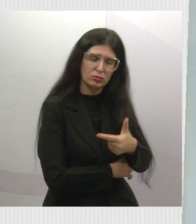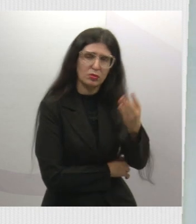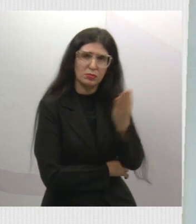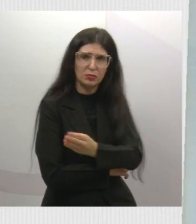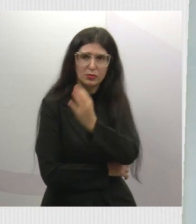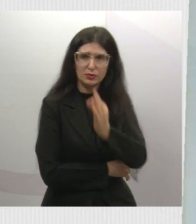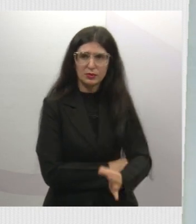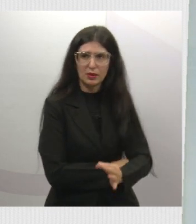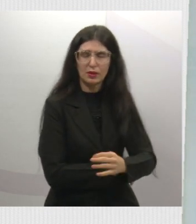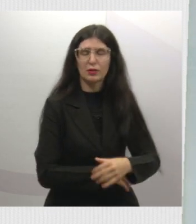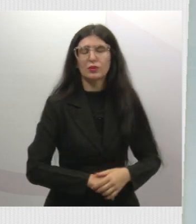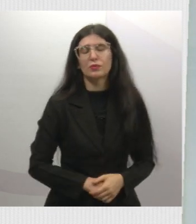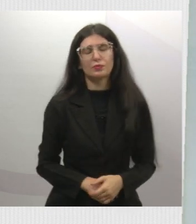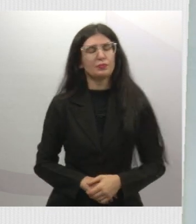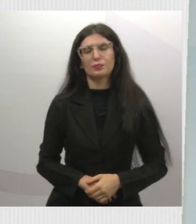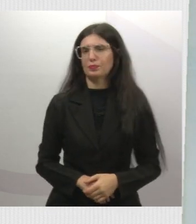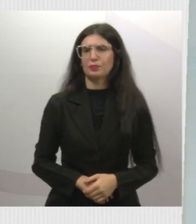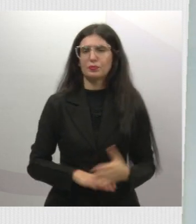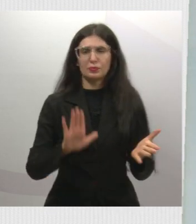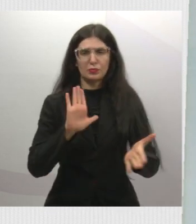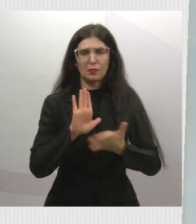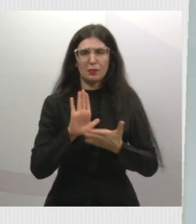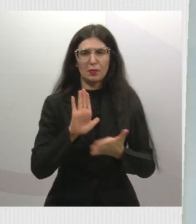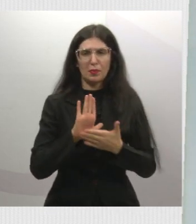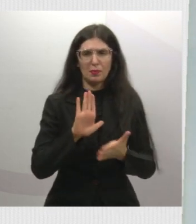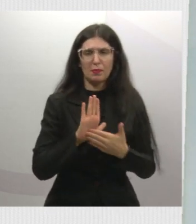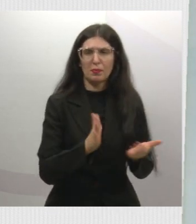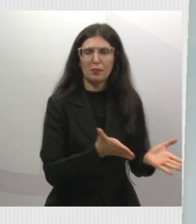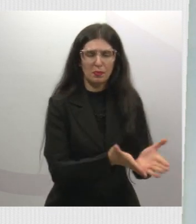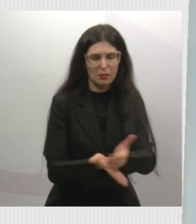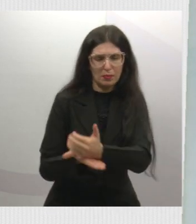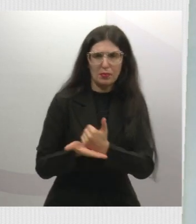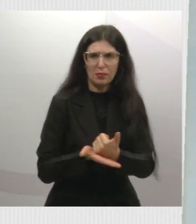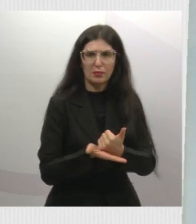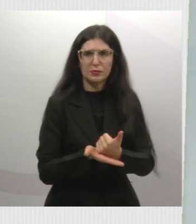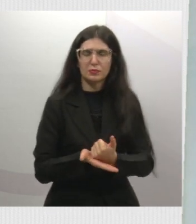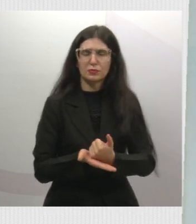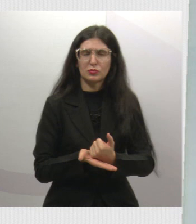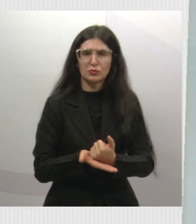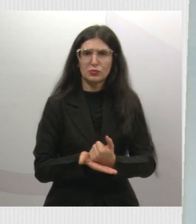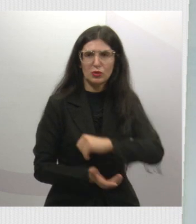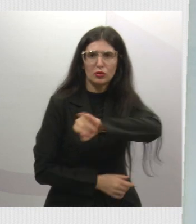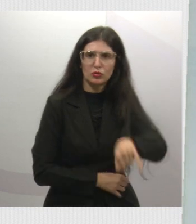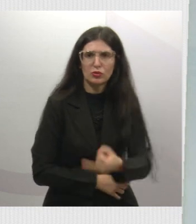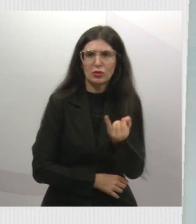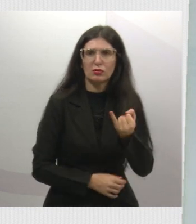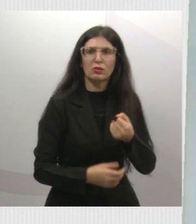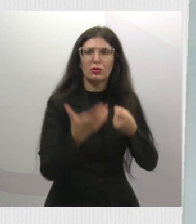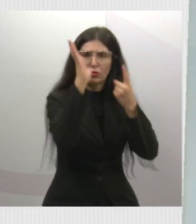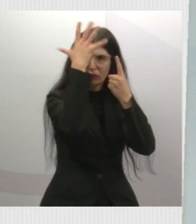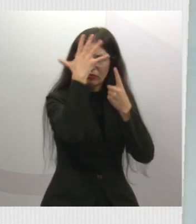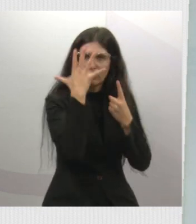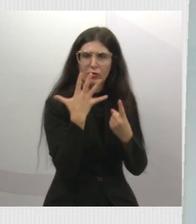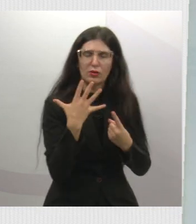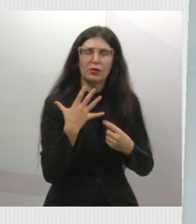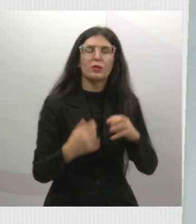34,82% do que estava previsto em orçamento neste primeiro quadrimestre de